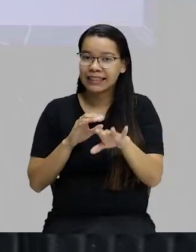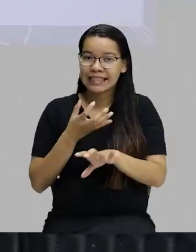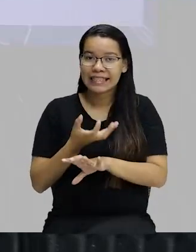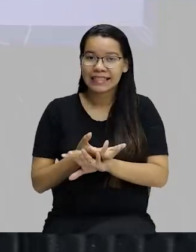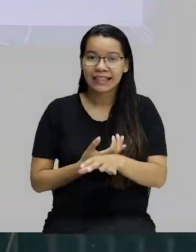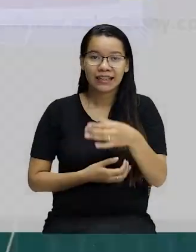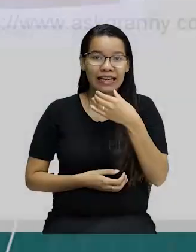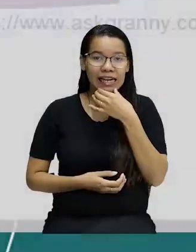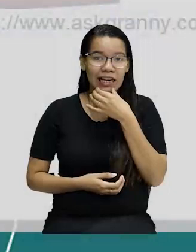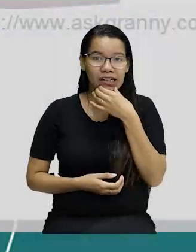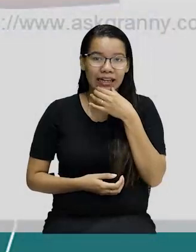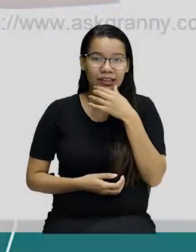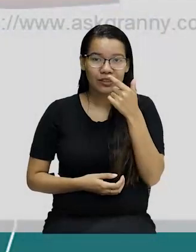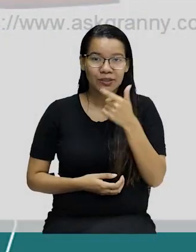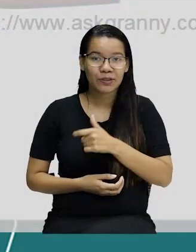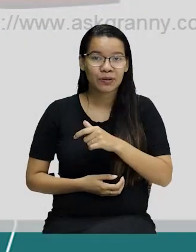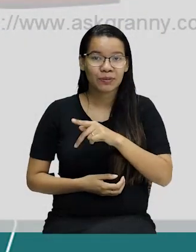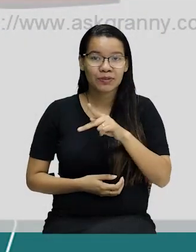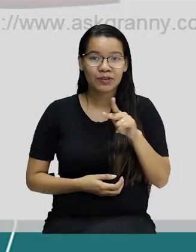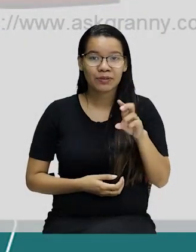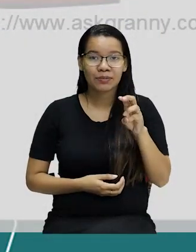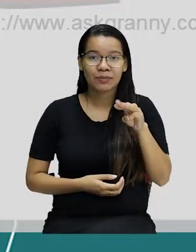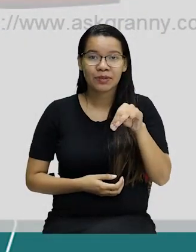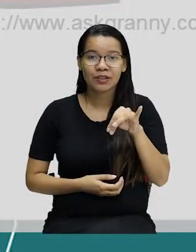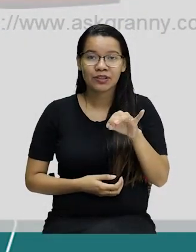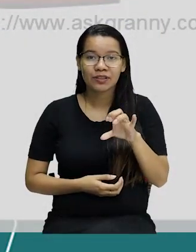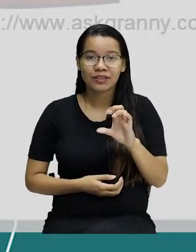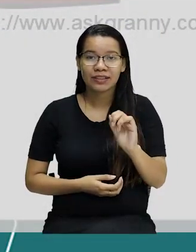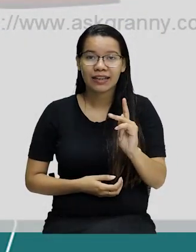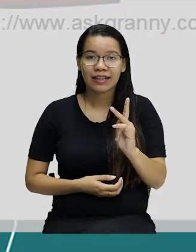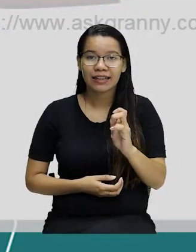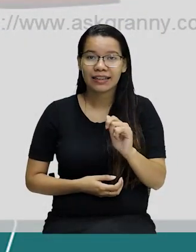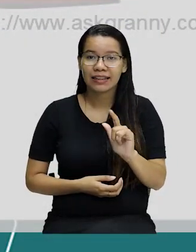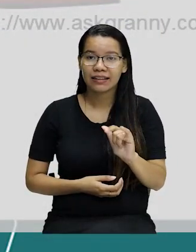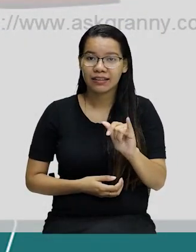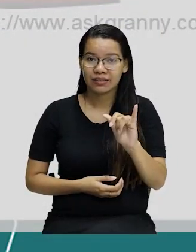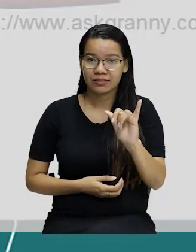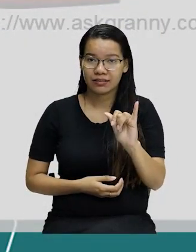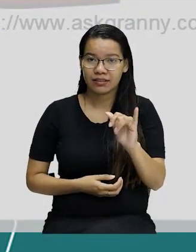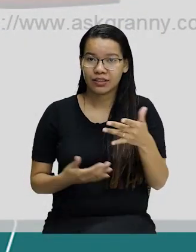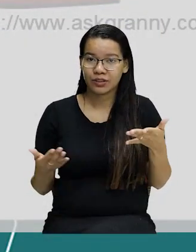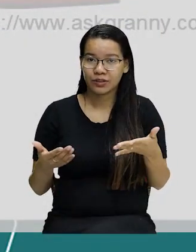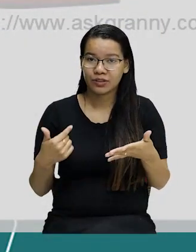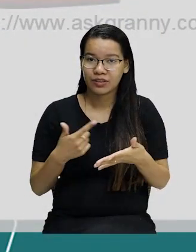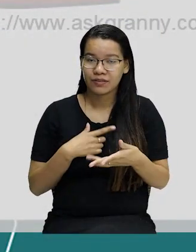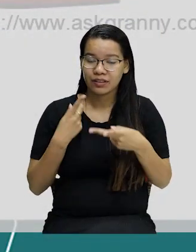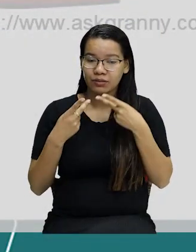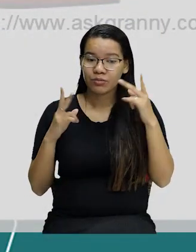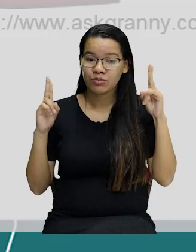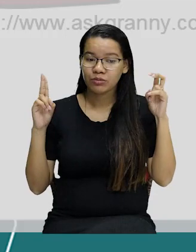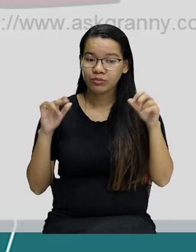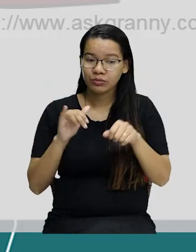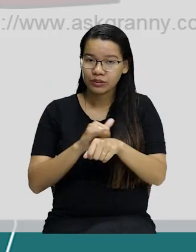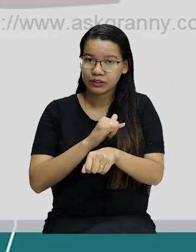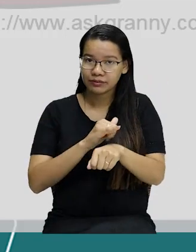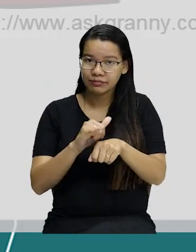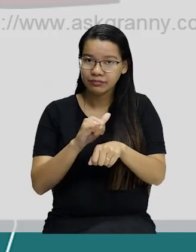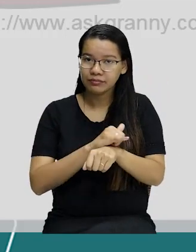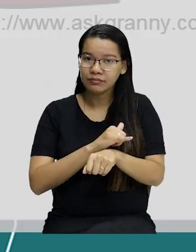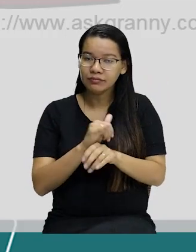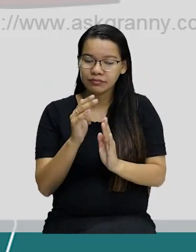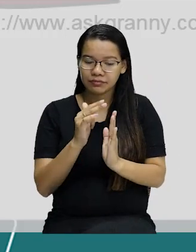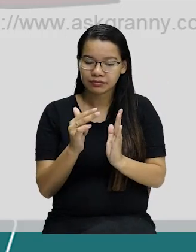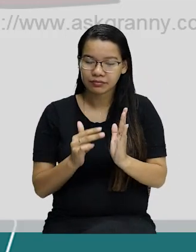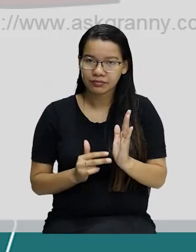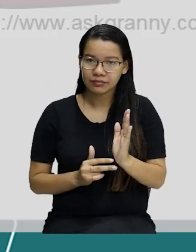Michelle. Hoje nós vamos falar de reading strategies, ou seja, estratégias de leitura. Para o pessoal do terceiro ano,